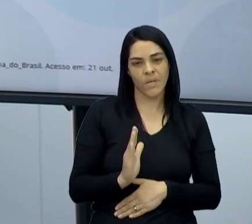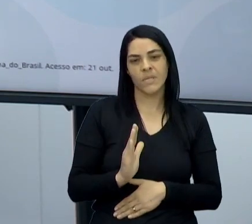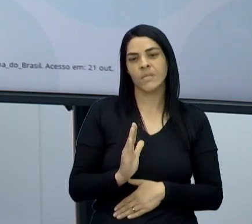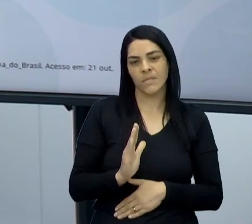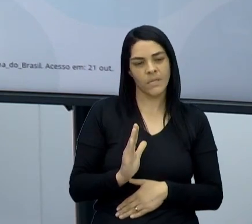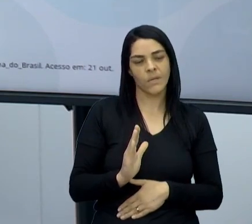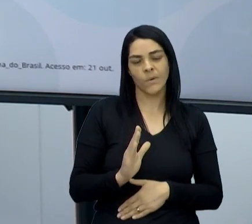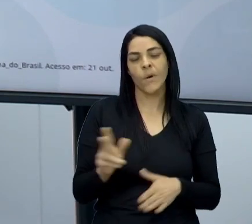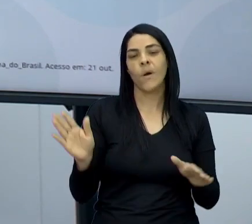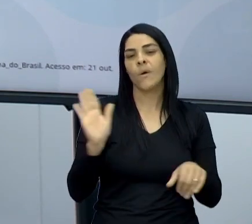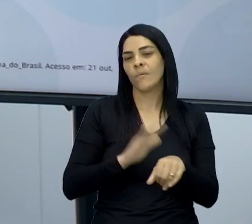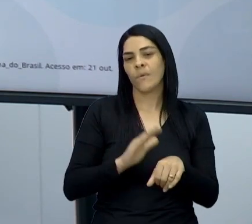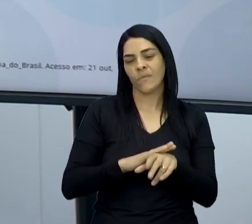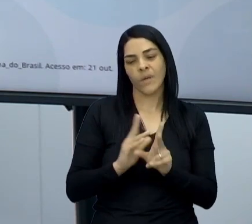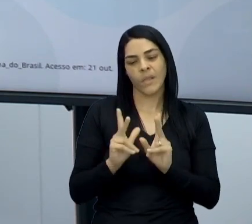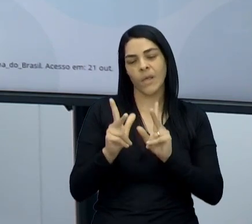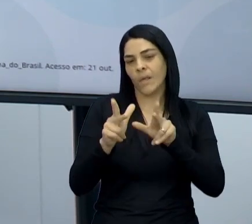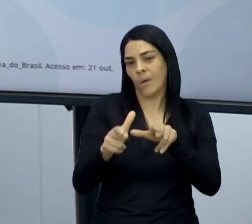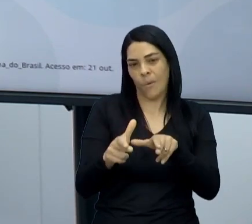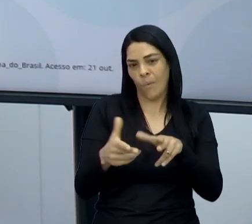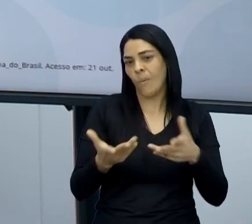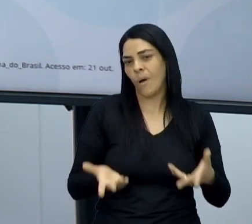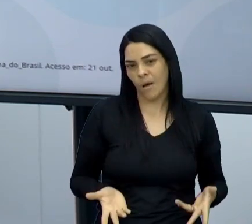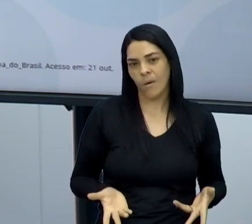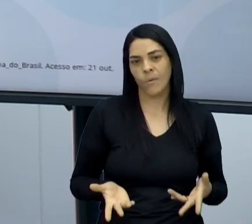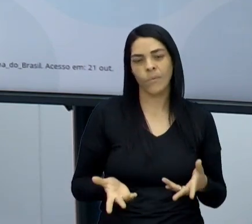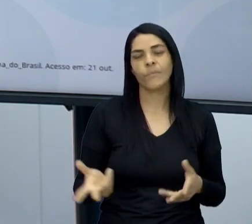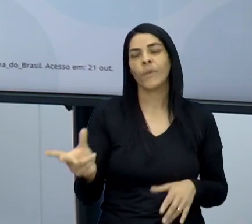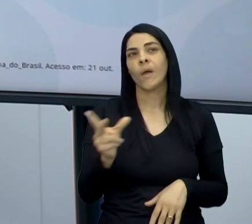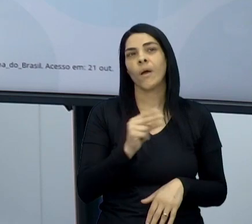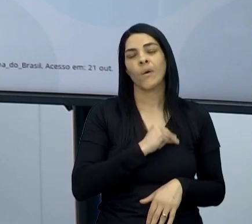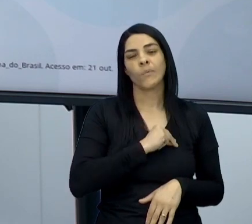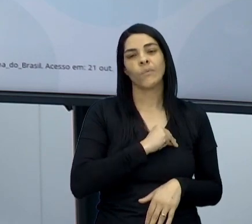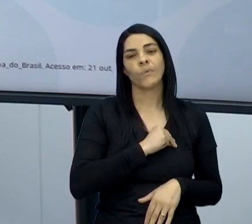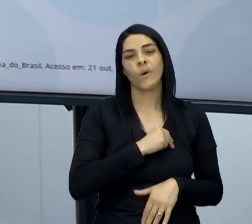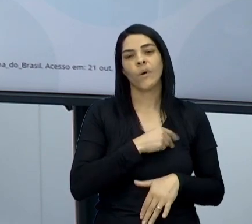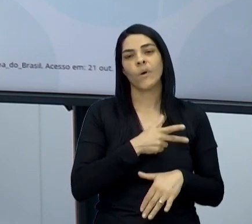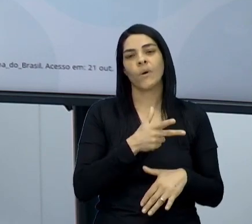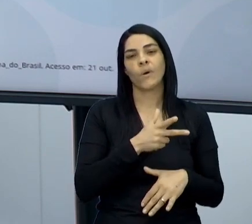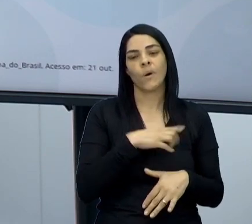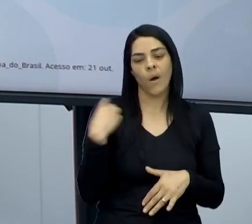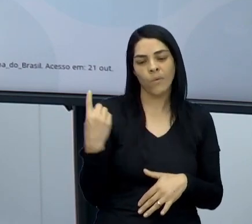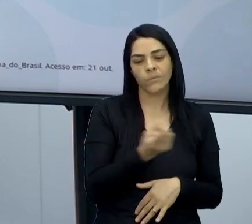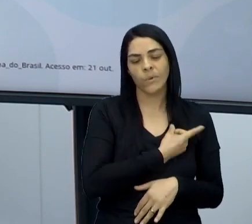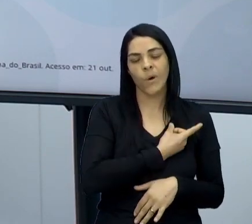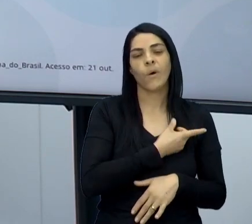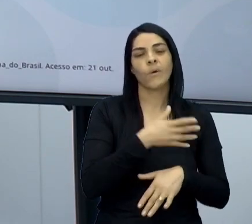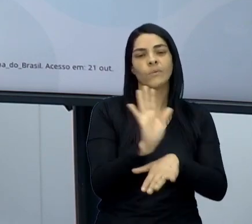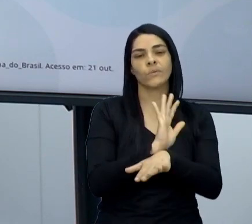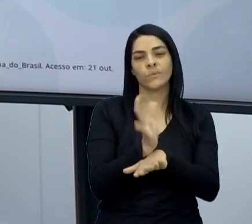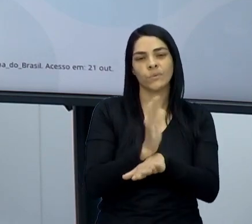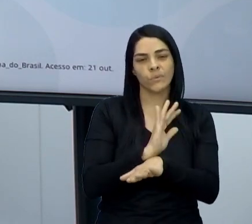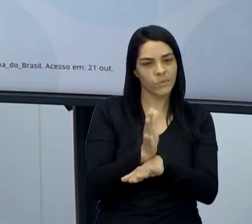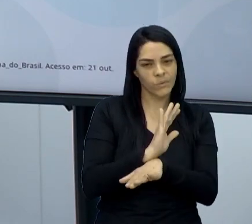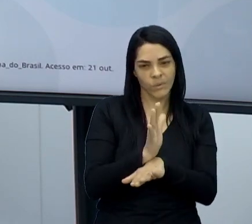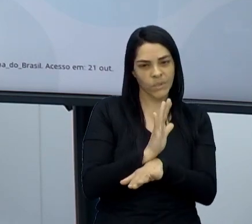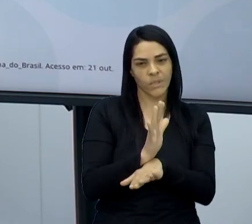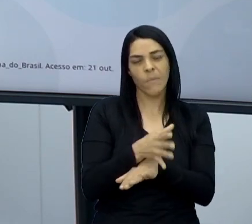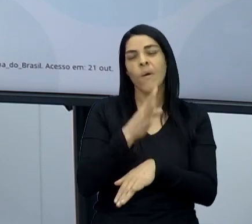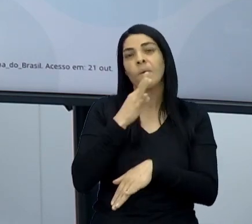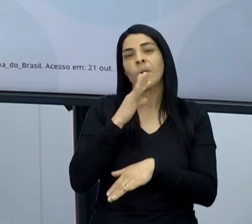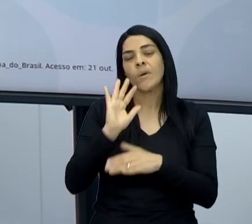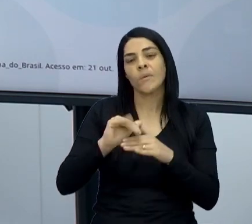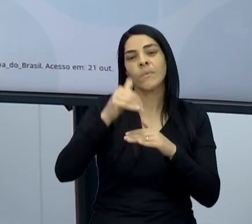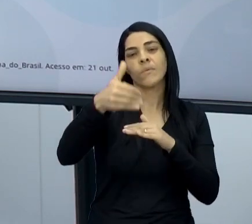alguns filmes do Glauber Rocha, deu origem ao nosso cinema, ao nosso movimento brasileiro de cinema mais conhecido lá fora, que é